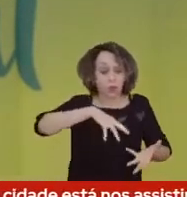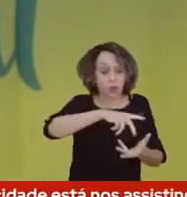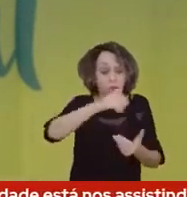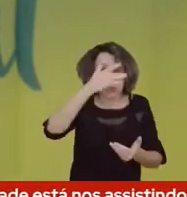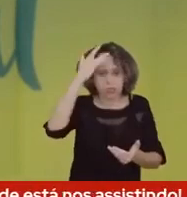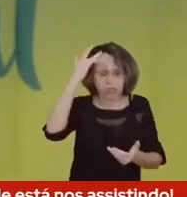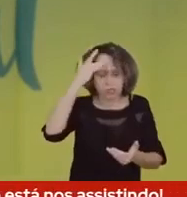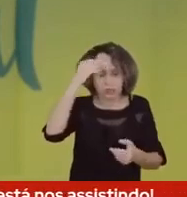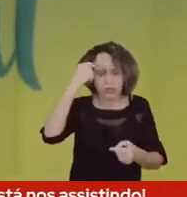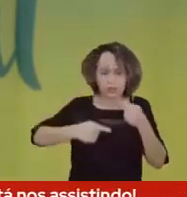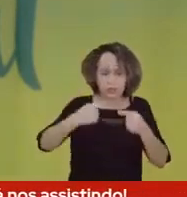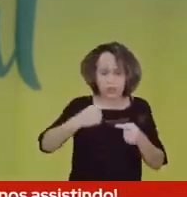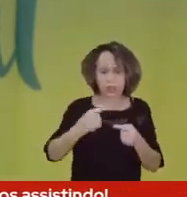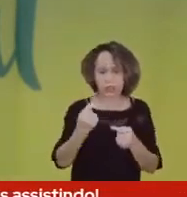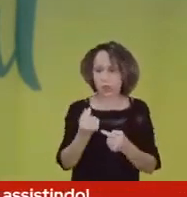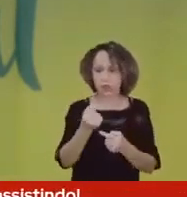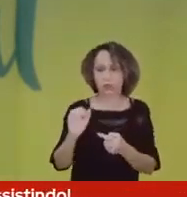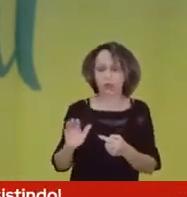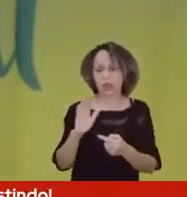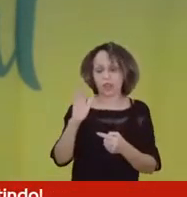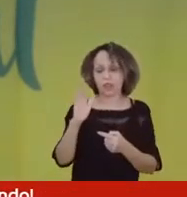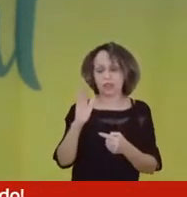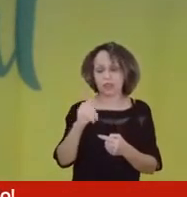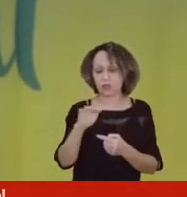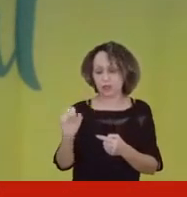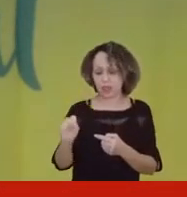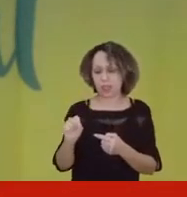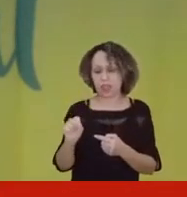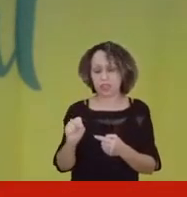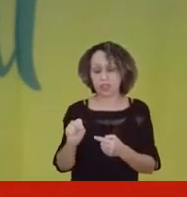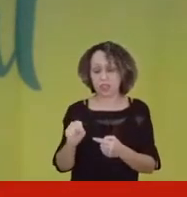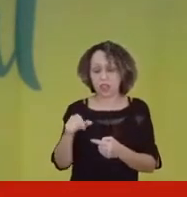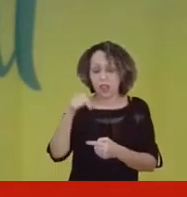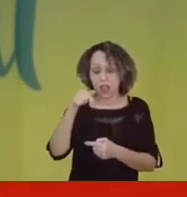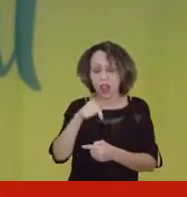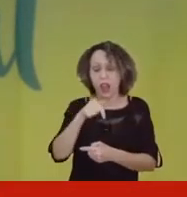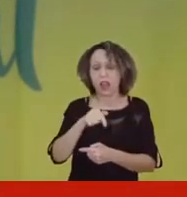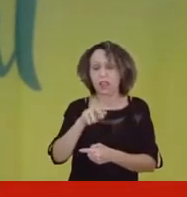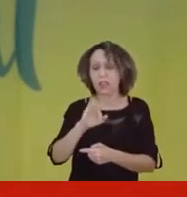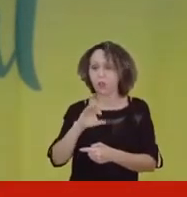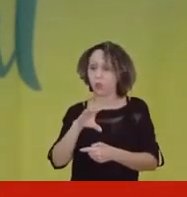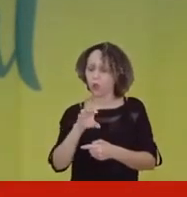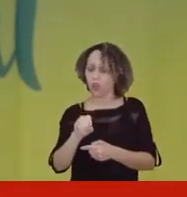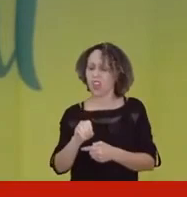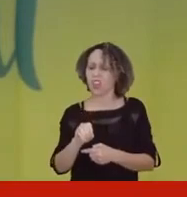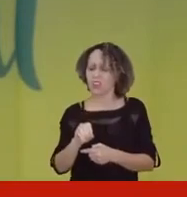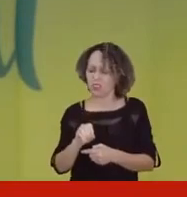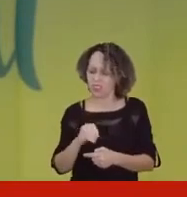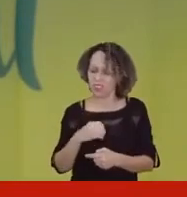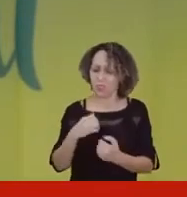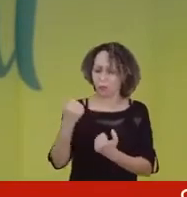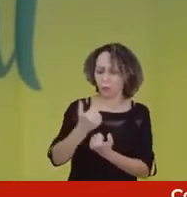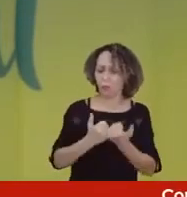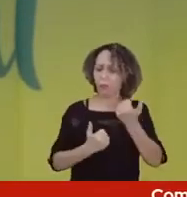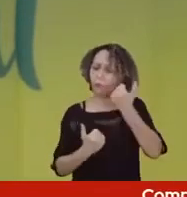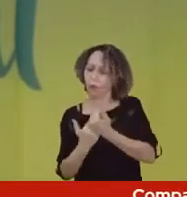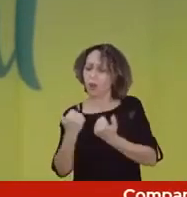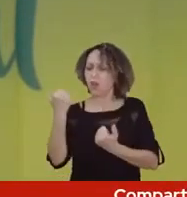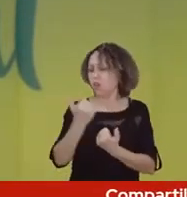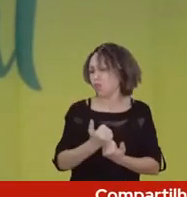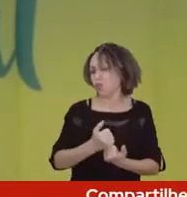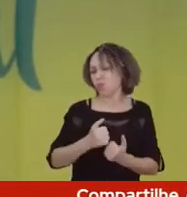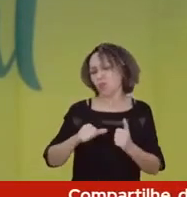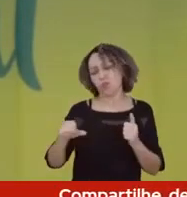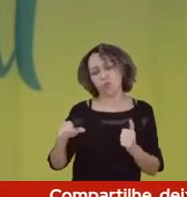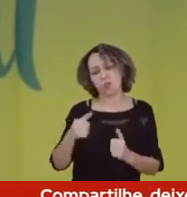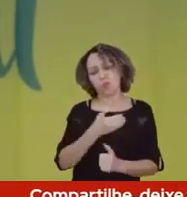Porque aqui no Rio, como a gente tem um governo criminoso atrás do outro, 80% da venda do botijão de gás no Rio de Janeiro